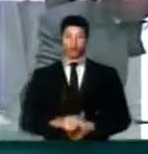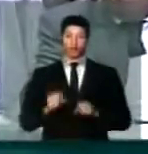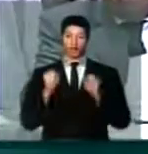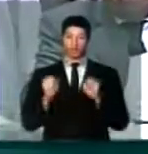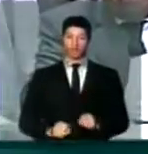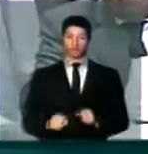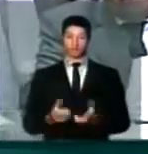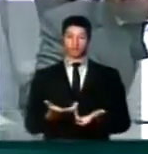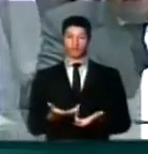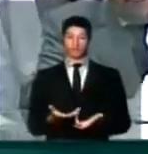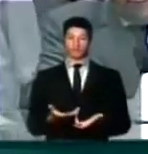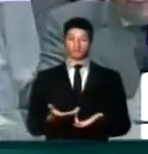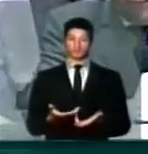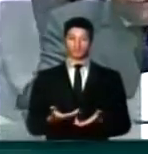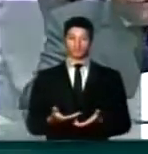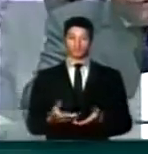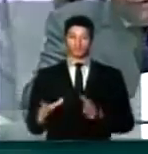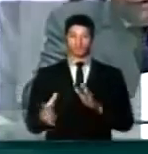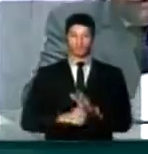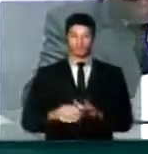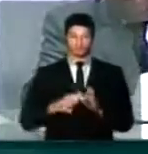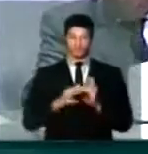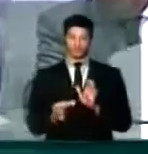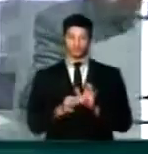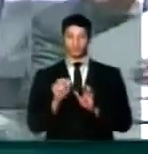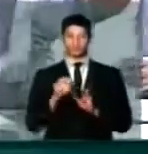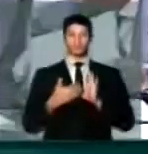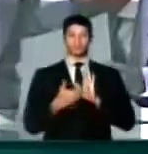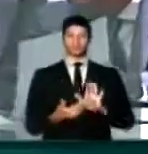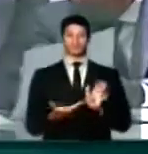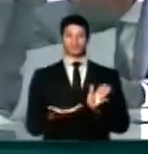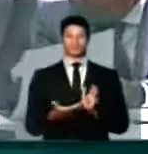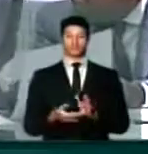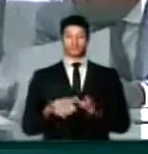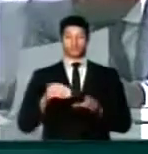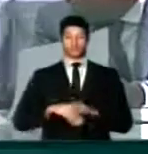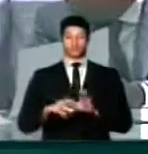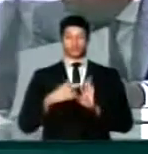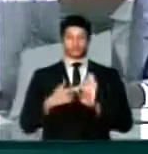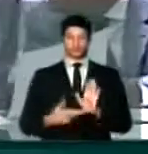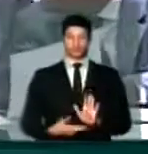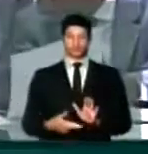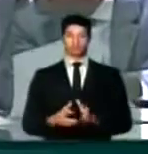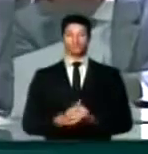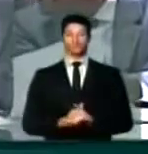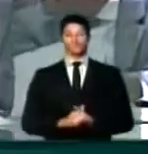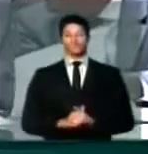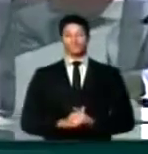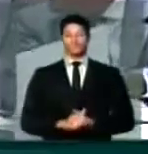eu não tenho o poder de confiscar o destaque de quem apresentou dentro do regimento.